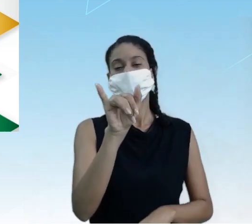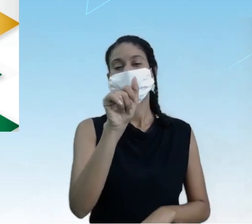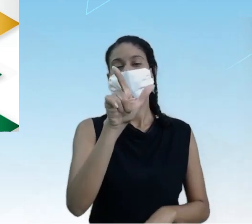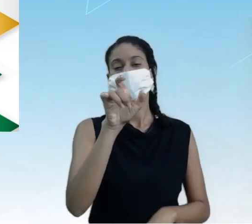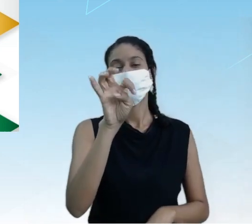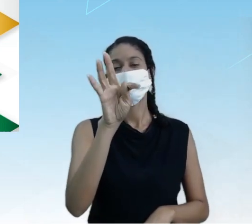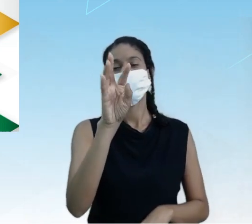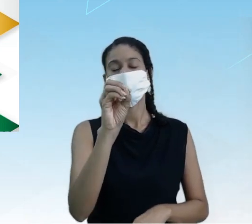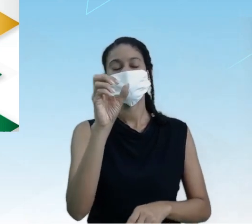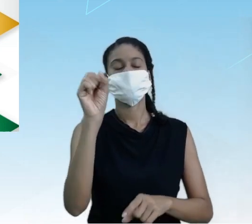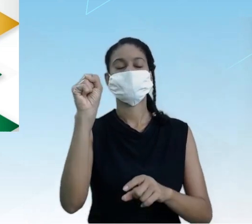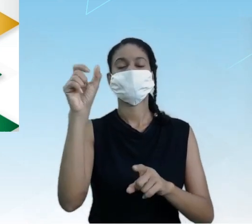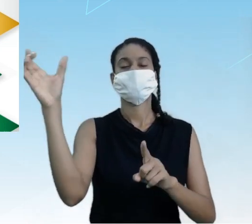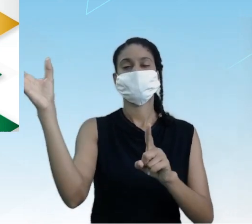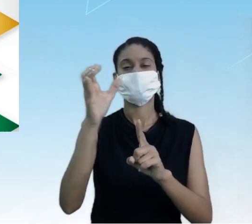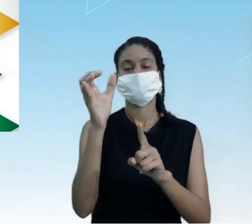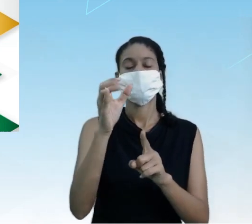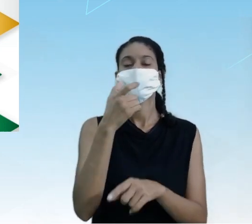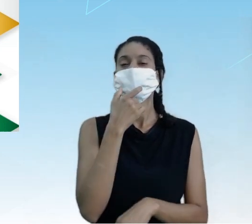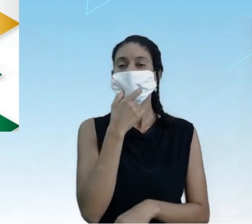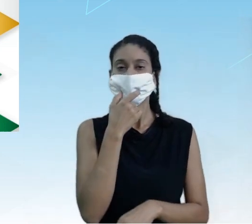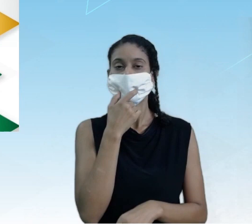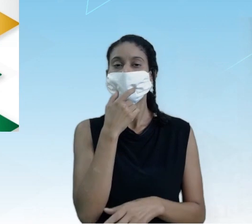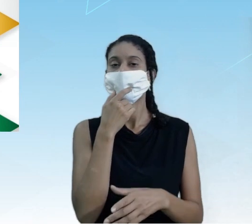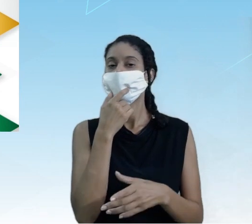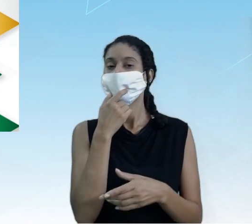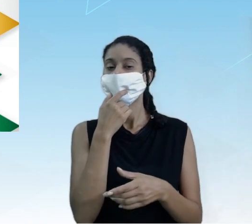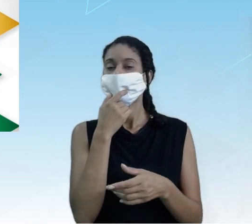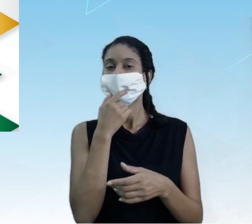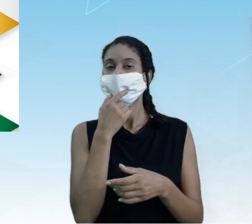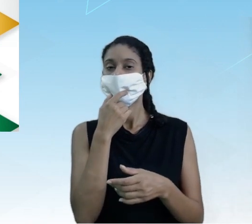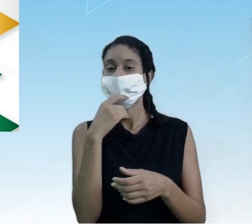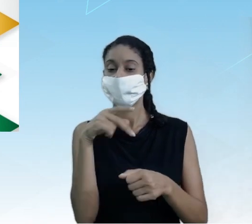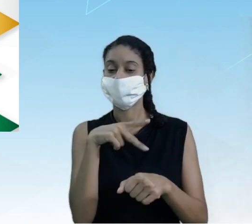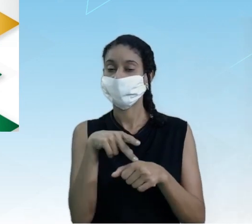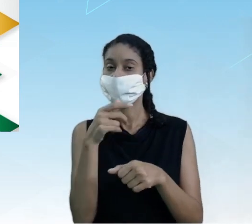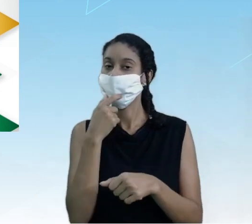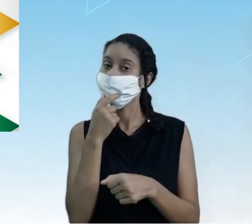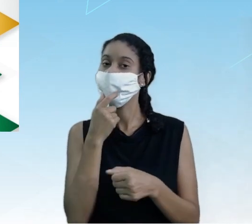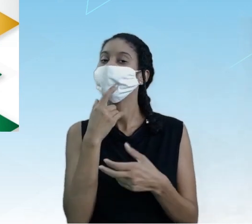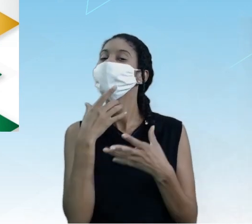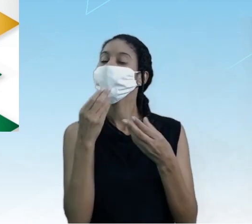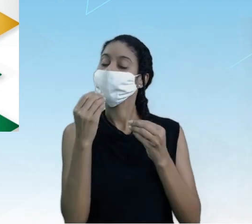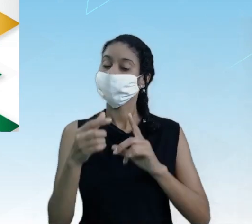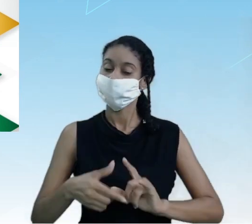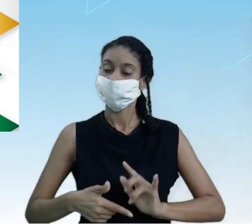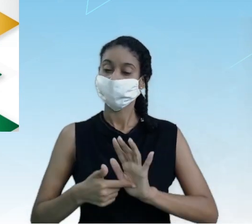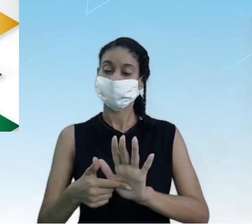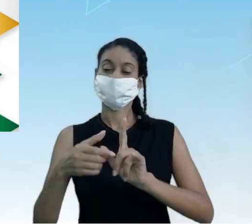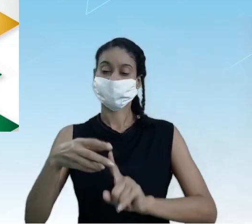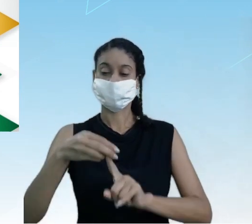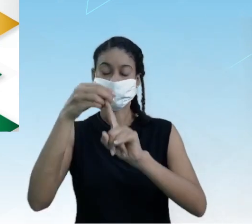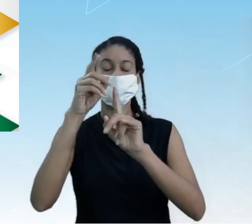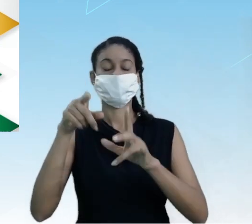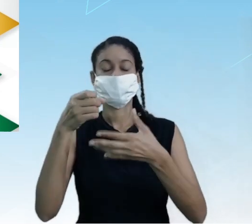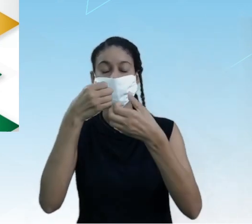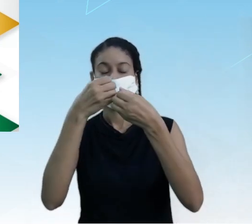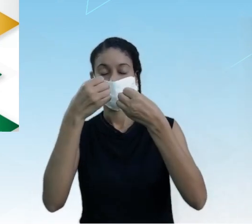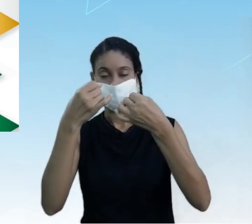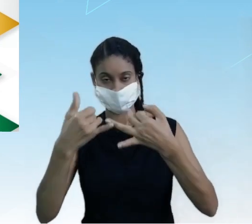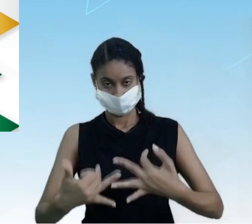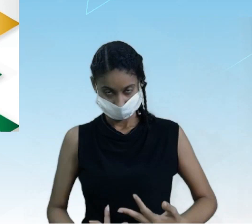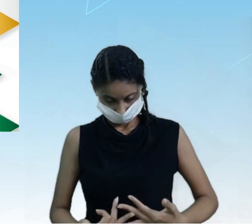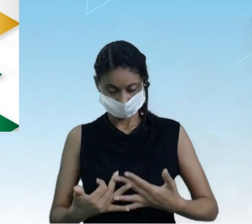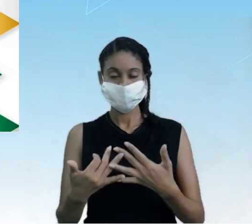uma influência britânica muito evidente. Então, tem esses aspectos aí de diferenciação. Um